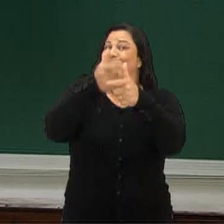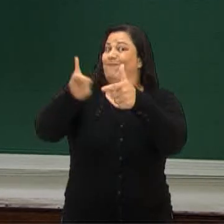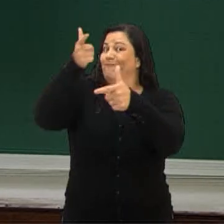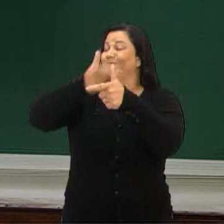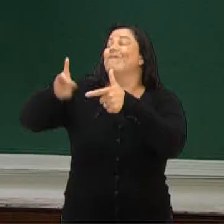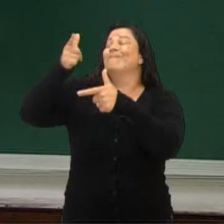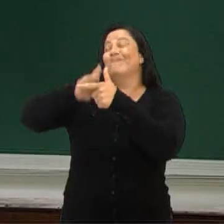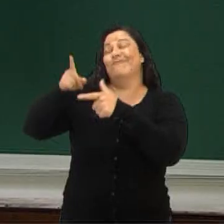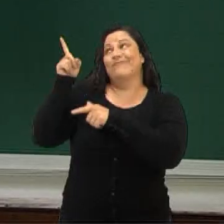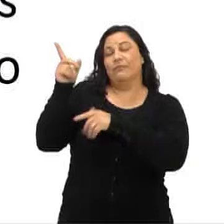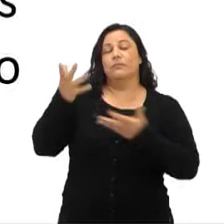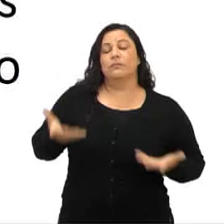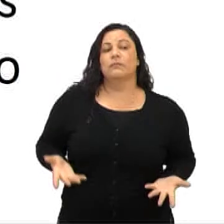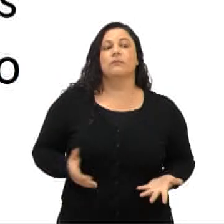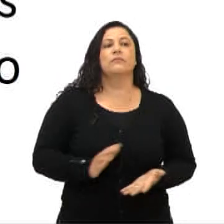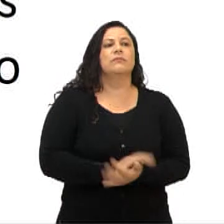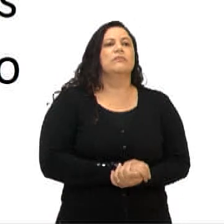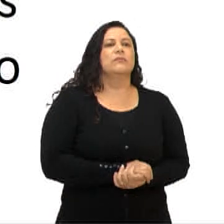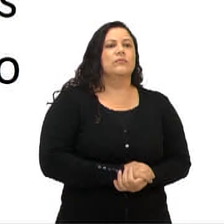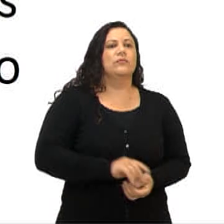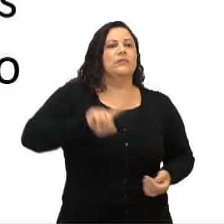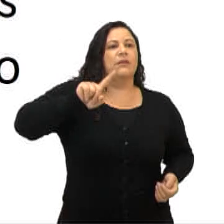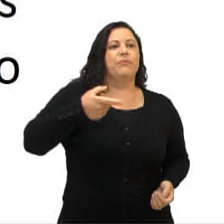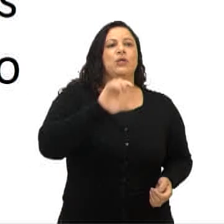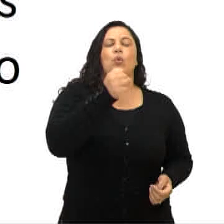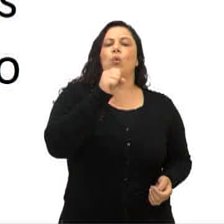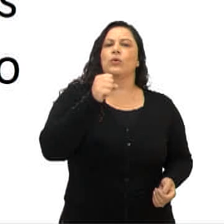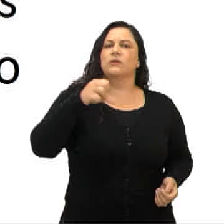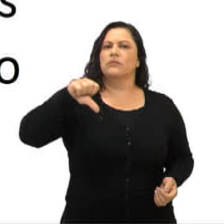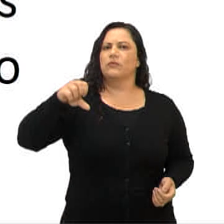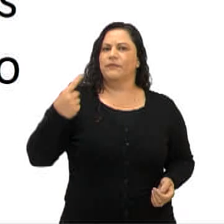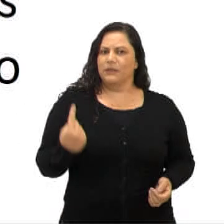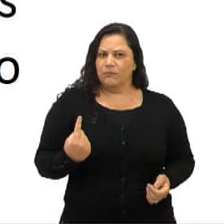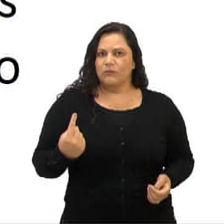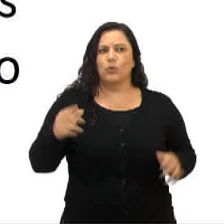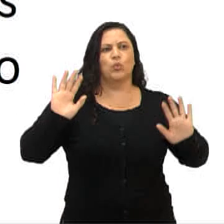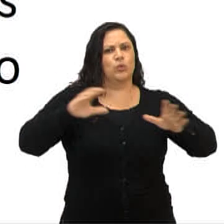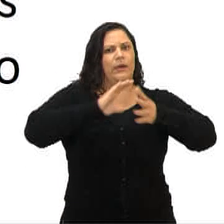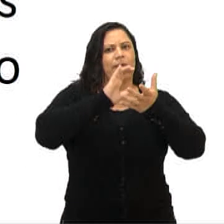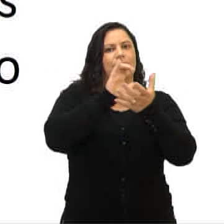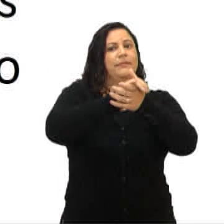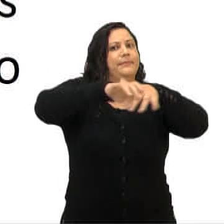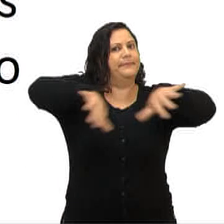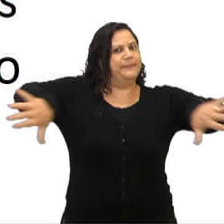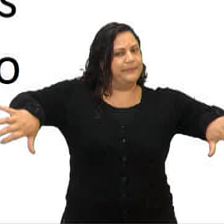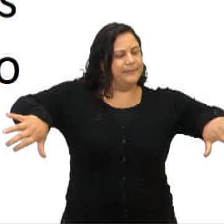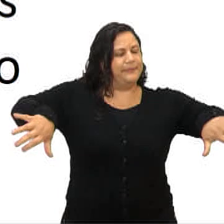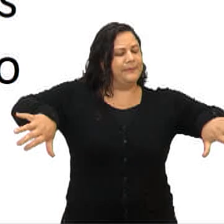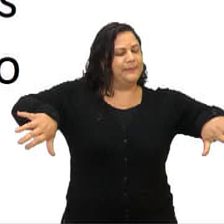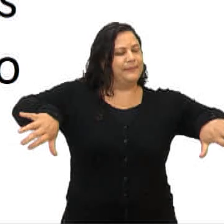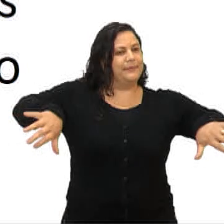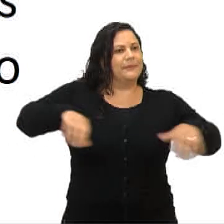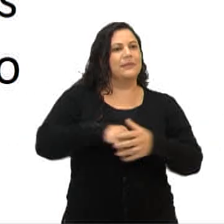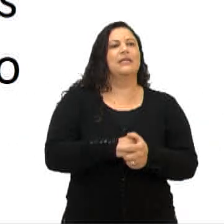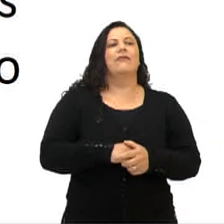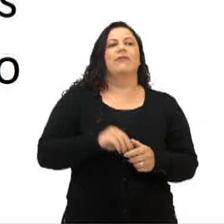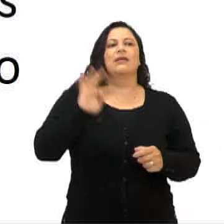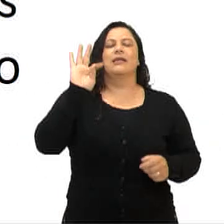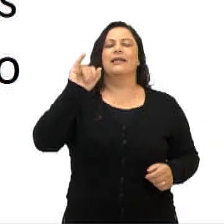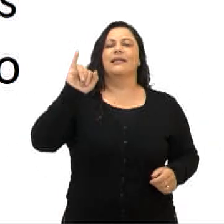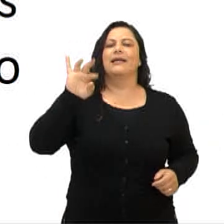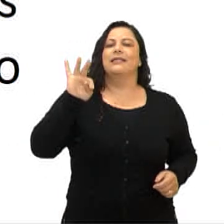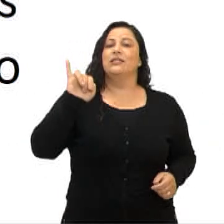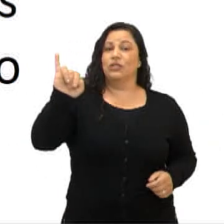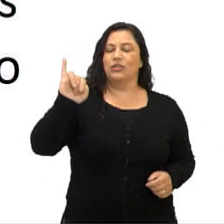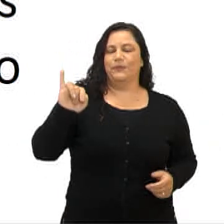problemático. Em 1891, já separado, vai para o Tahiti. Vai viver a